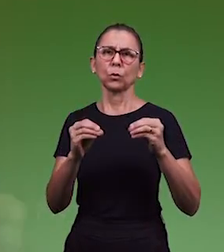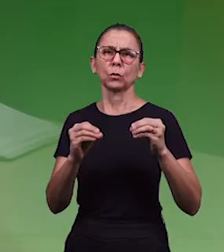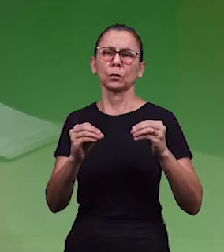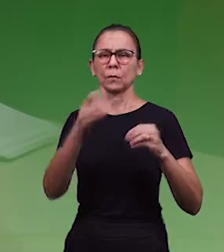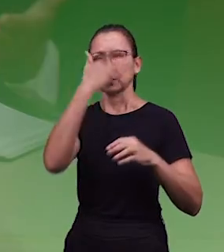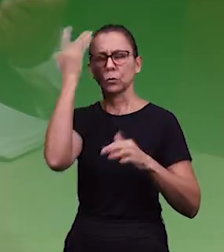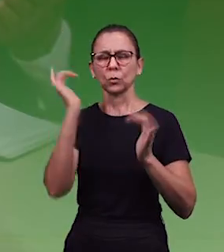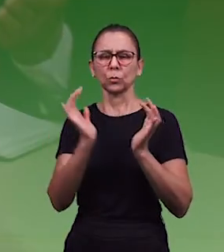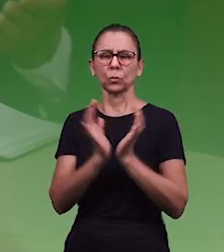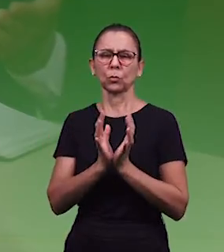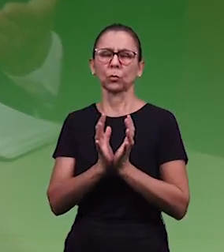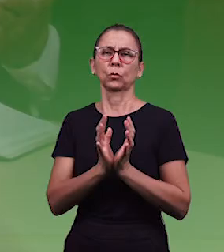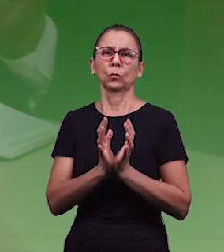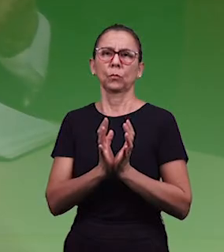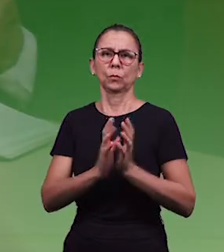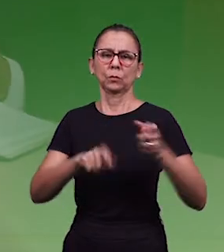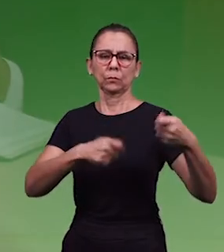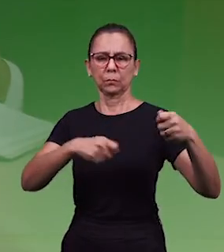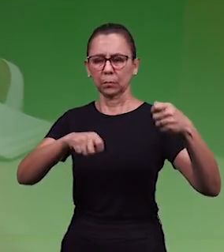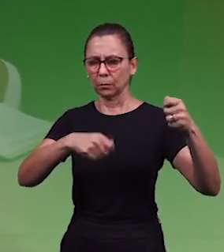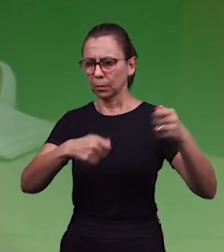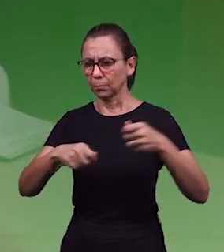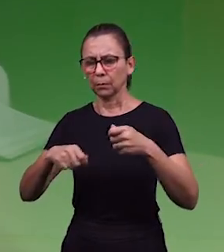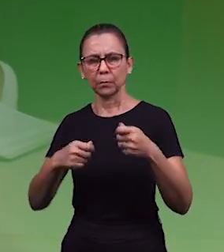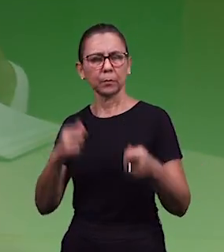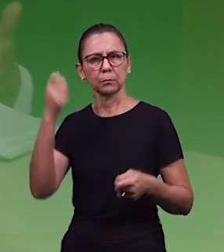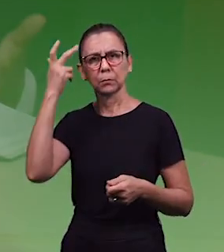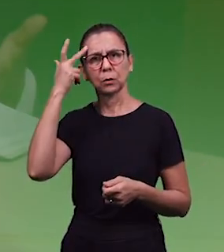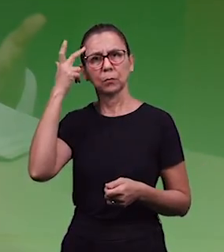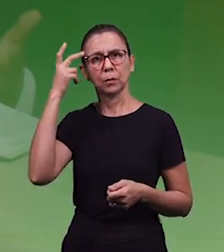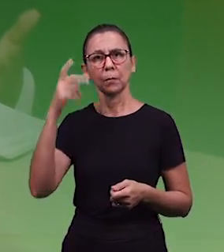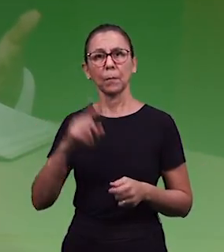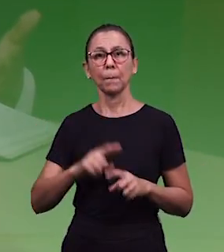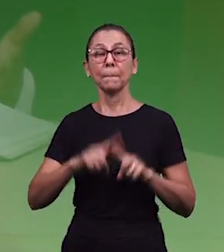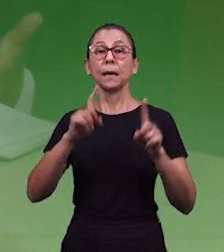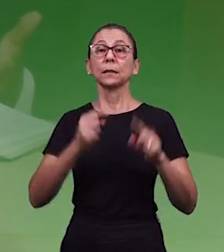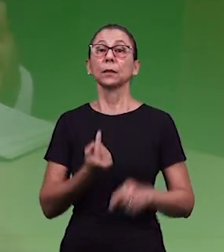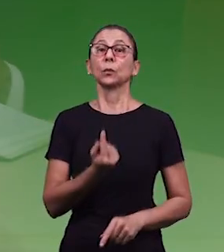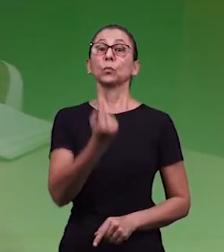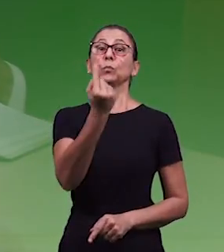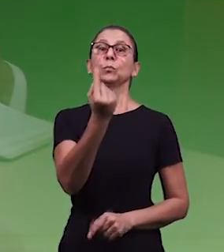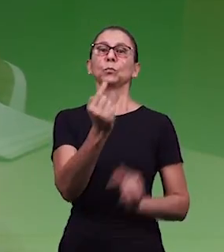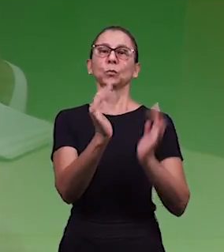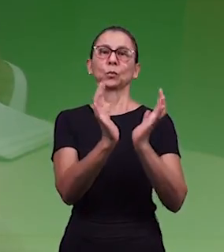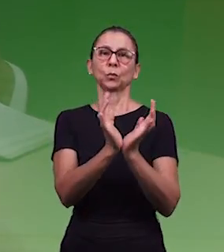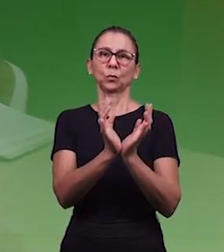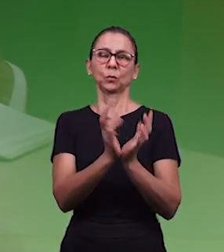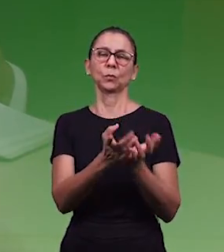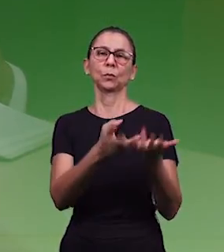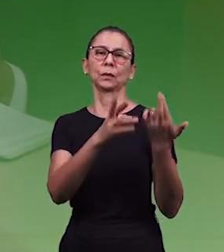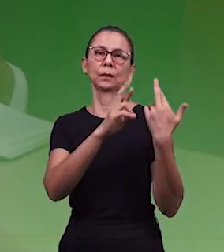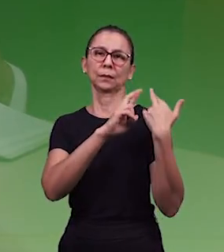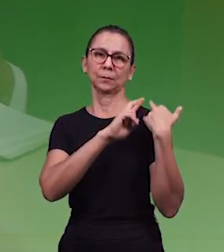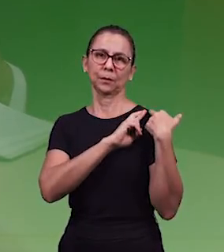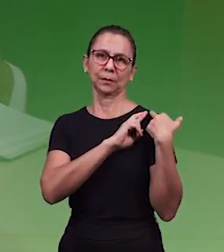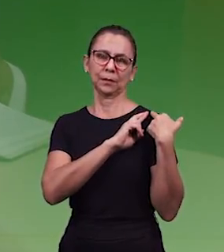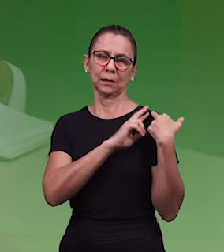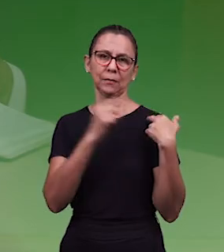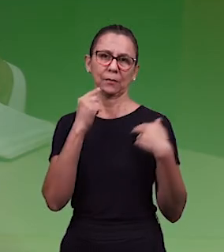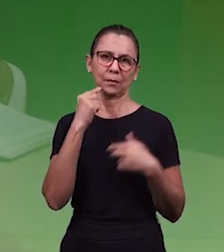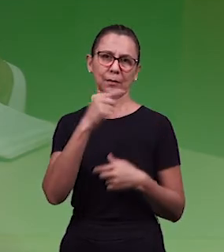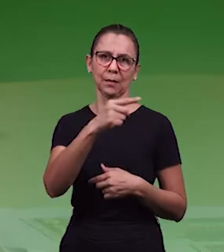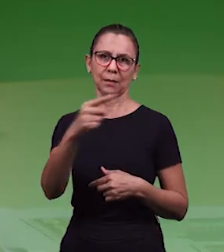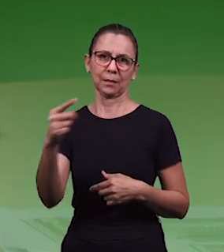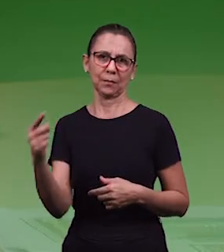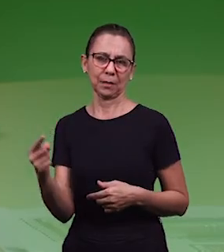vão ser abençoados. E todos vão ser abençoados, não é verdade? Isso são os grupos de assistência. Muito bem.